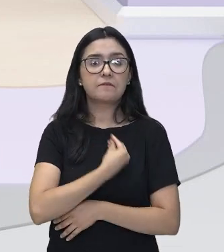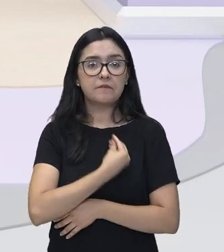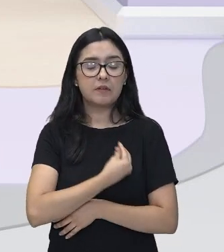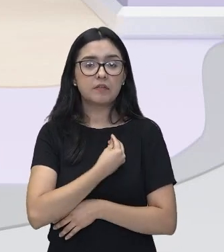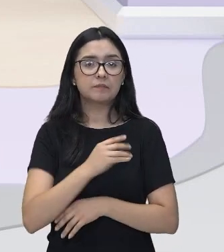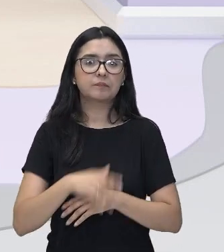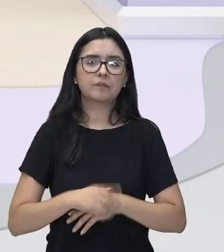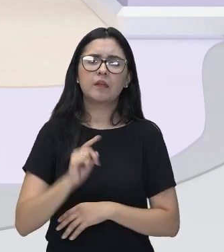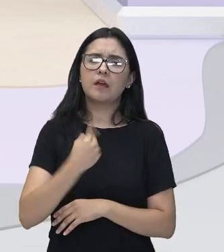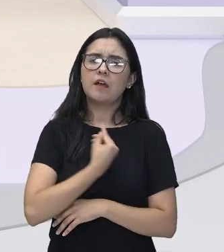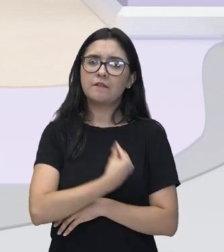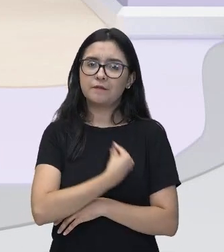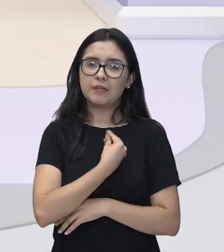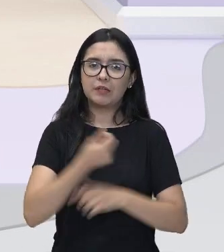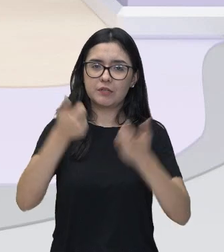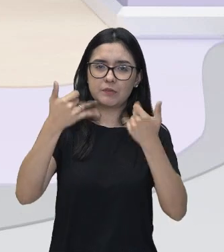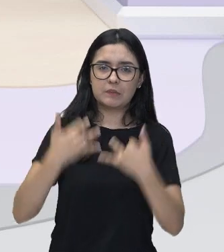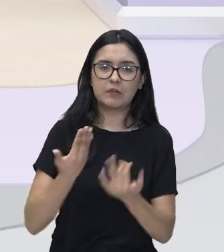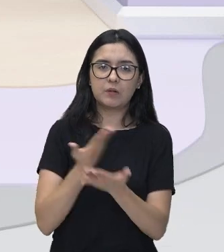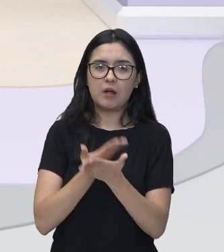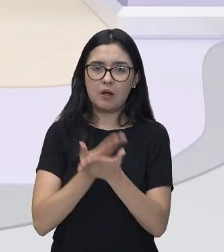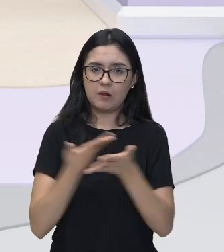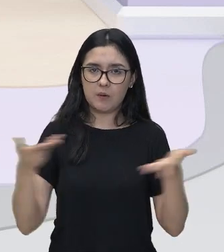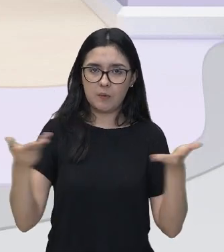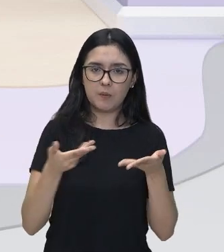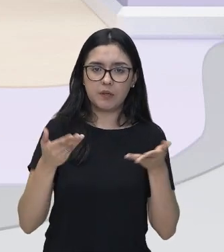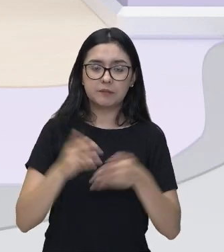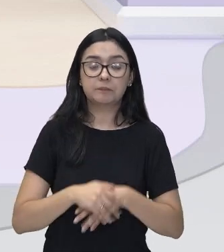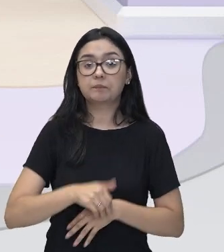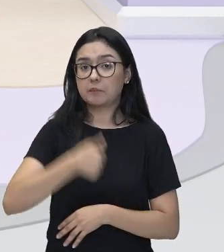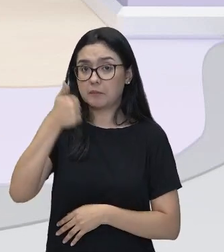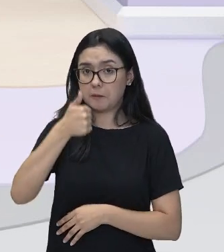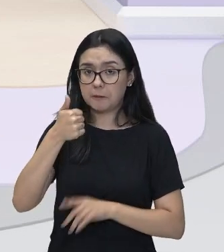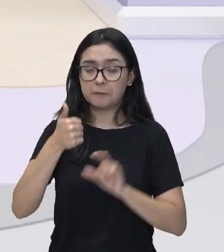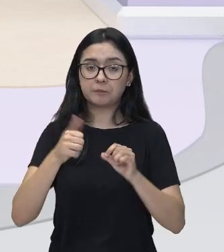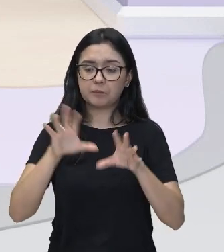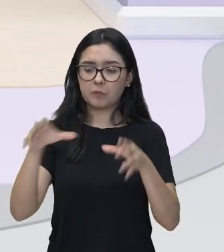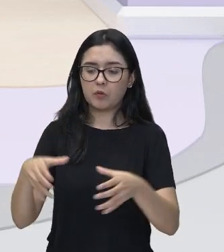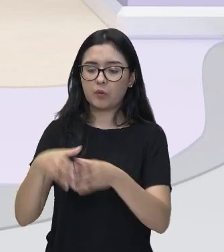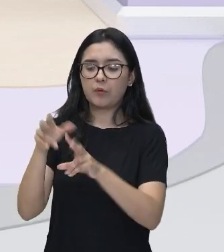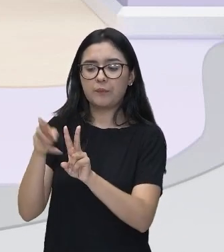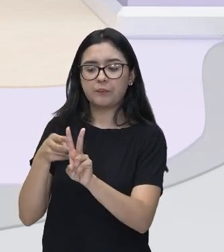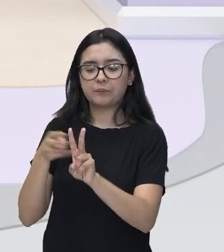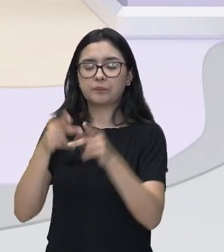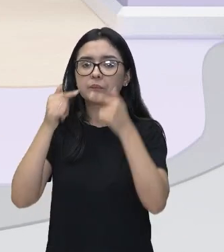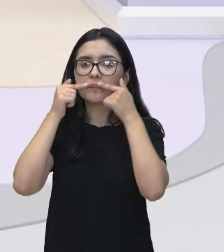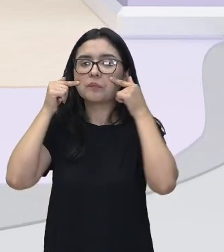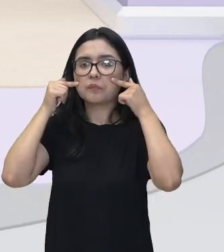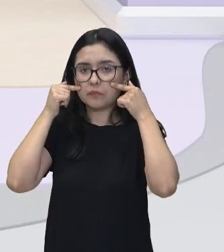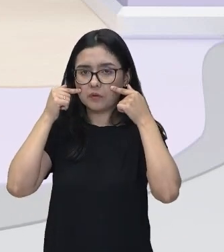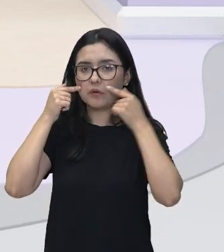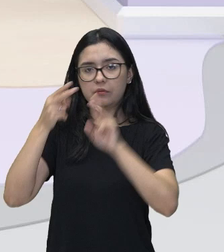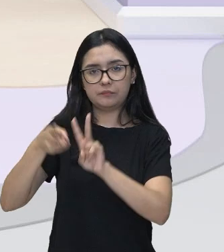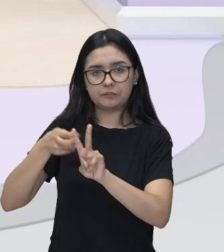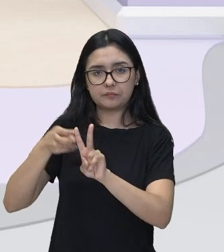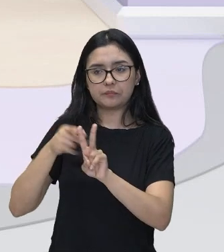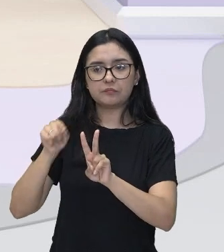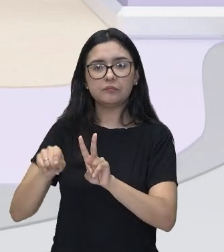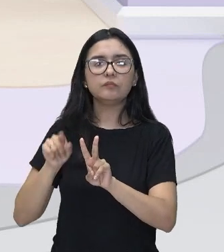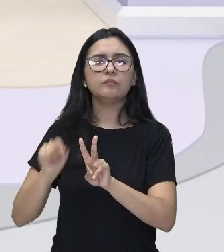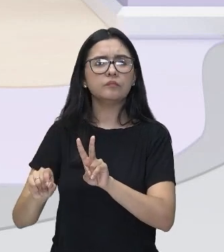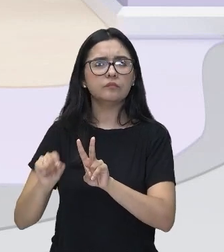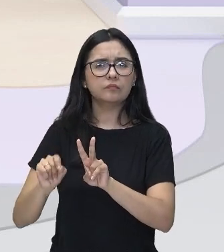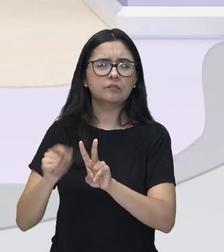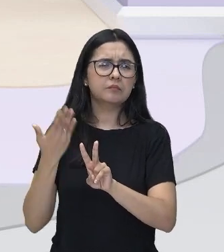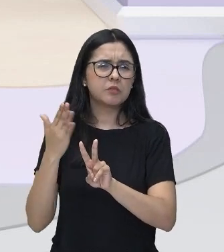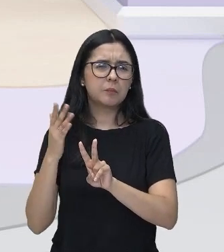nós estamos comentando aqui nessa aula. Primeiro, o povo guarani é um povo indígena que está presente aí